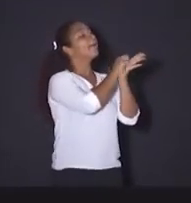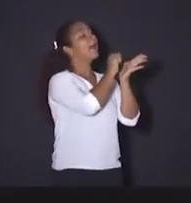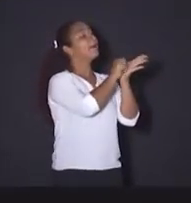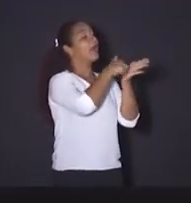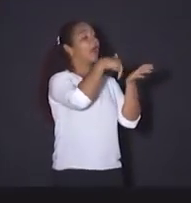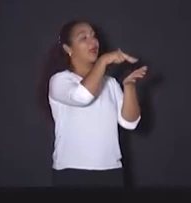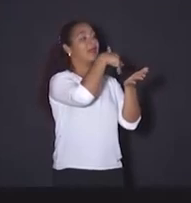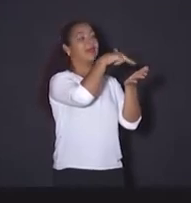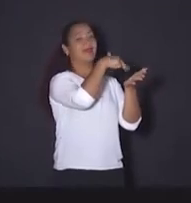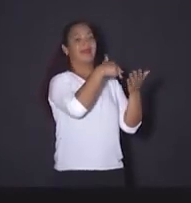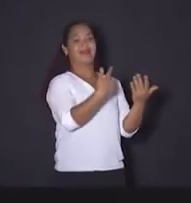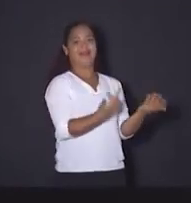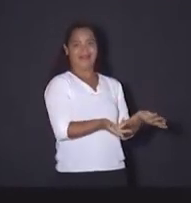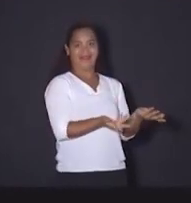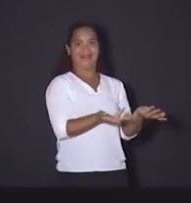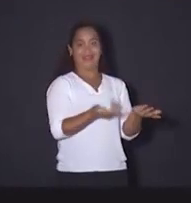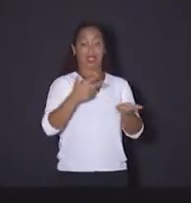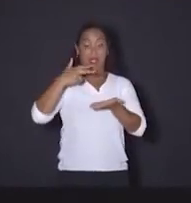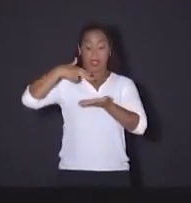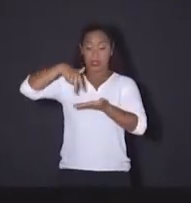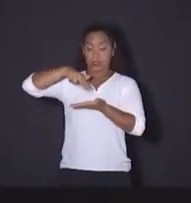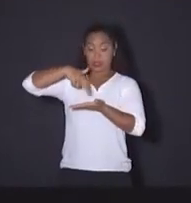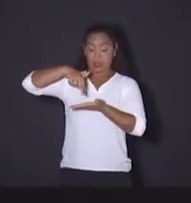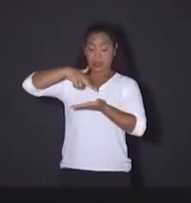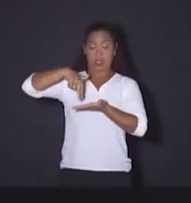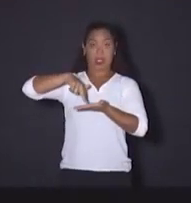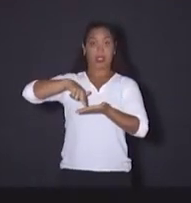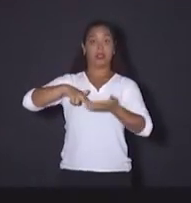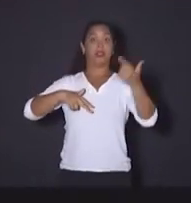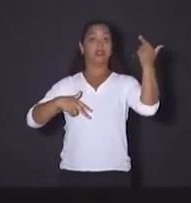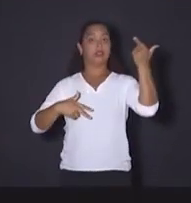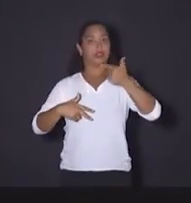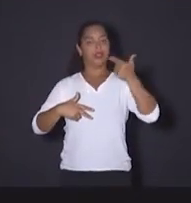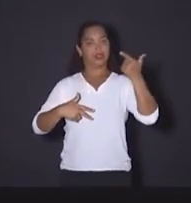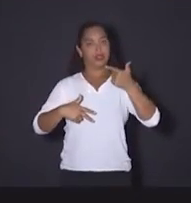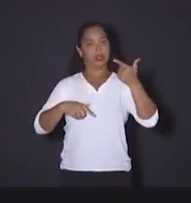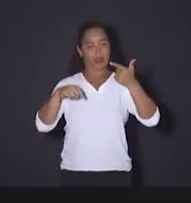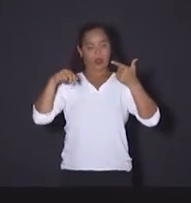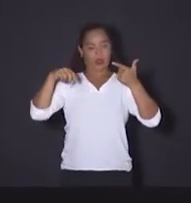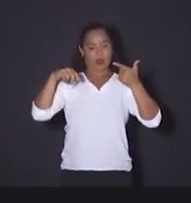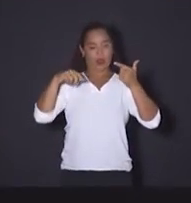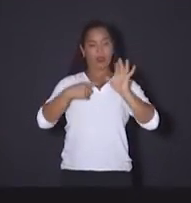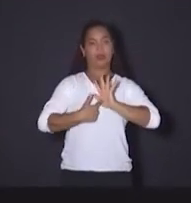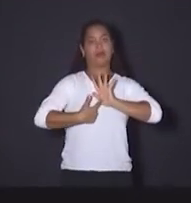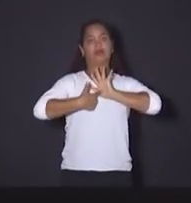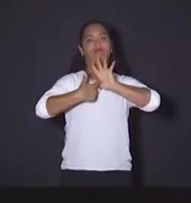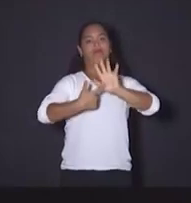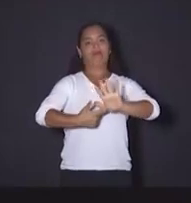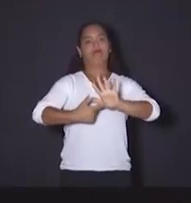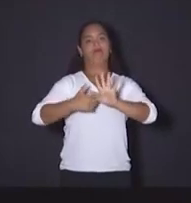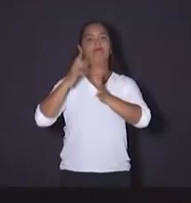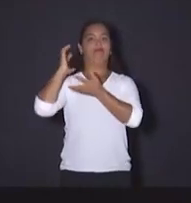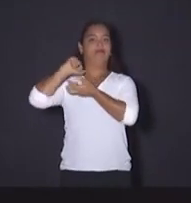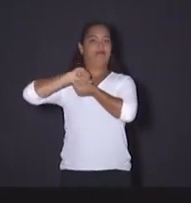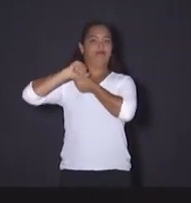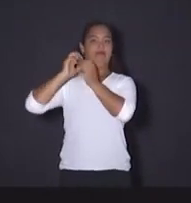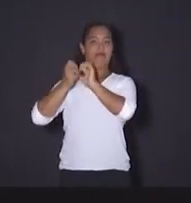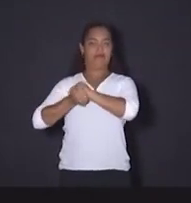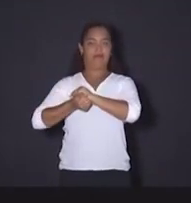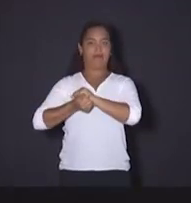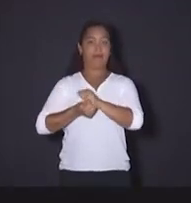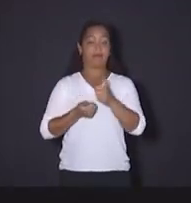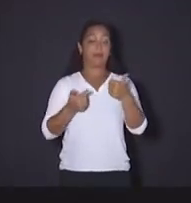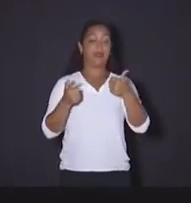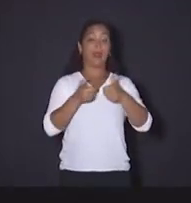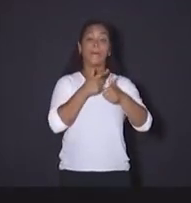dança é a segunda manifestação artística de atuação do brasileiro. A primeira é o artesanato.